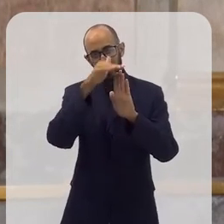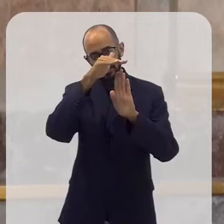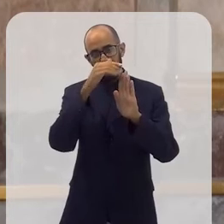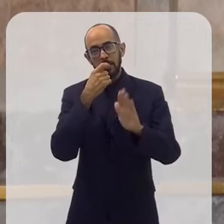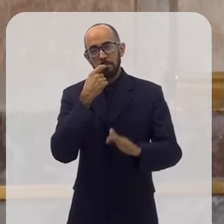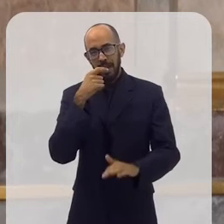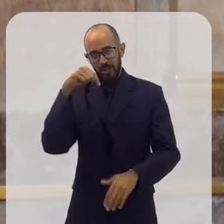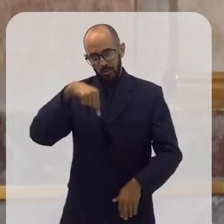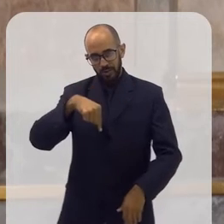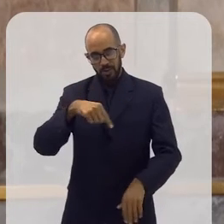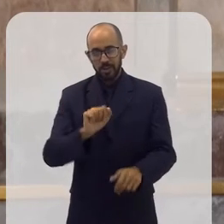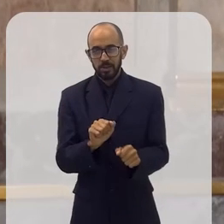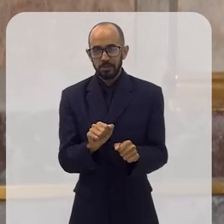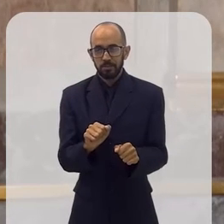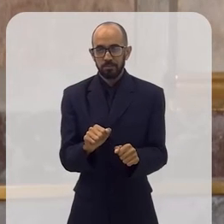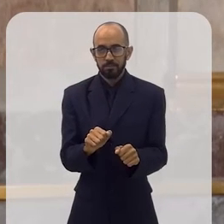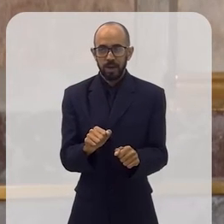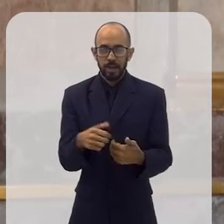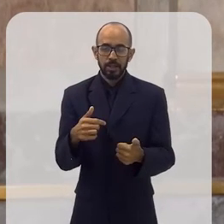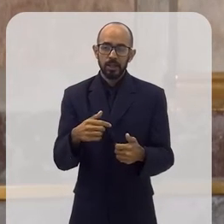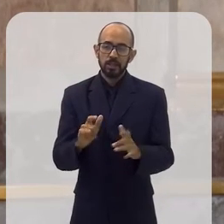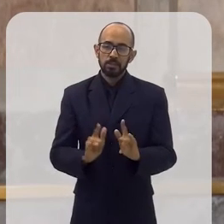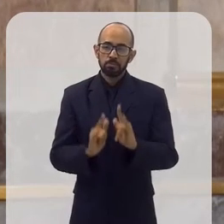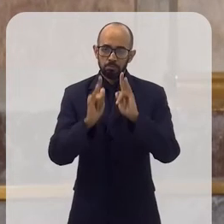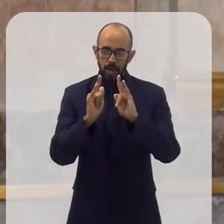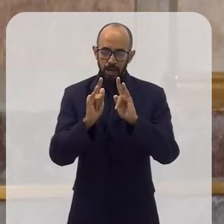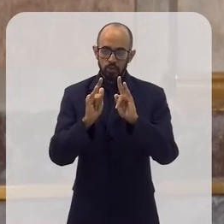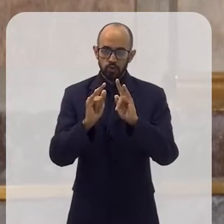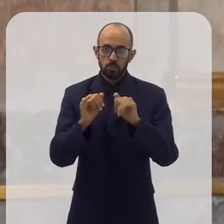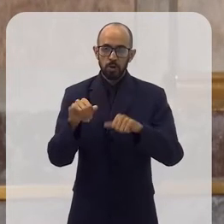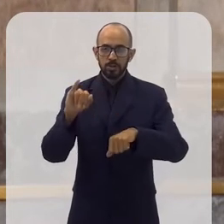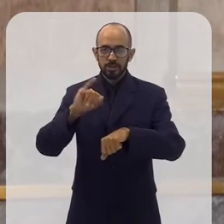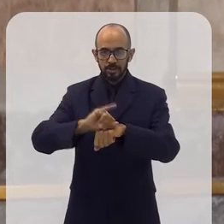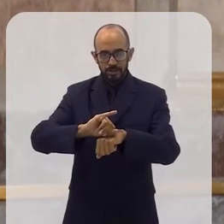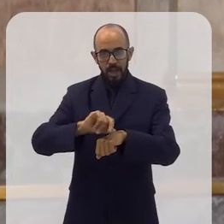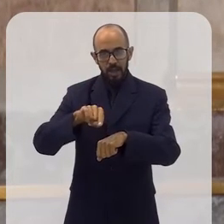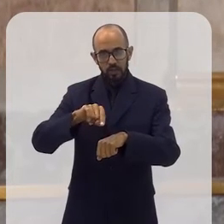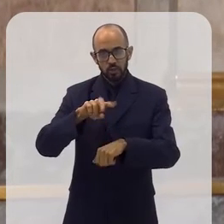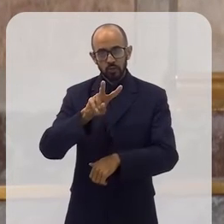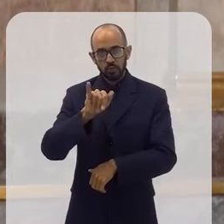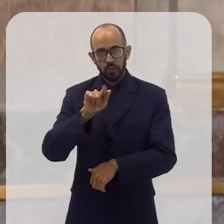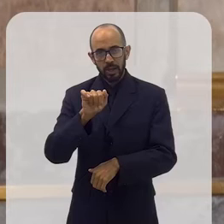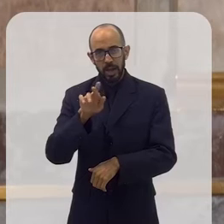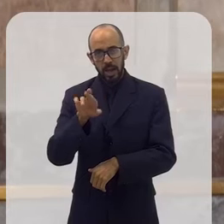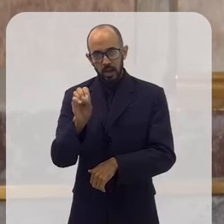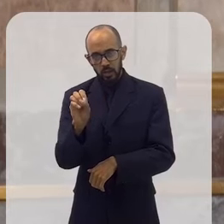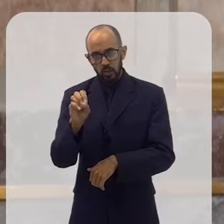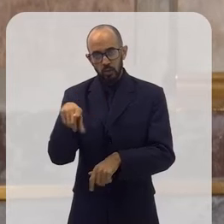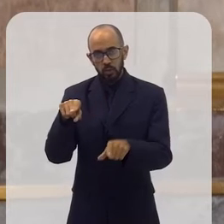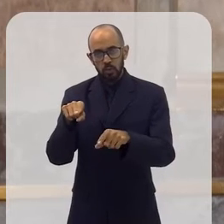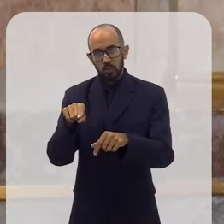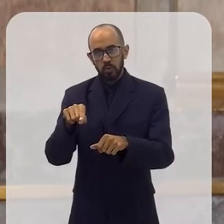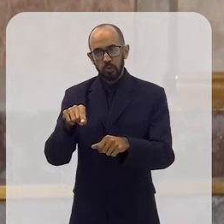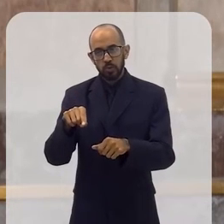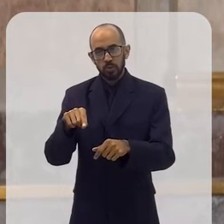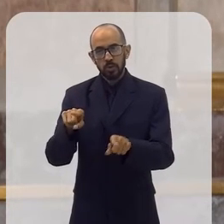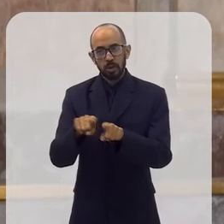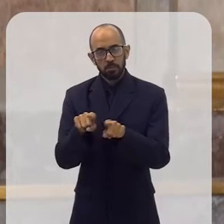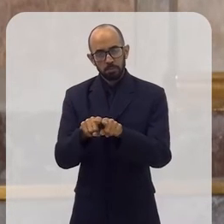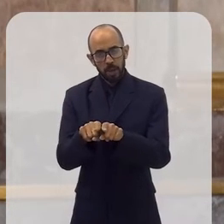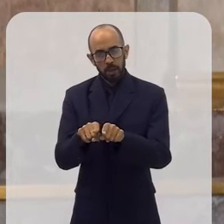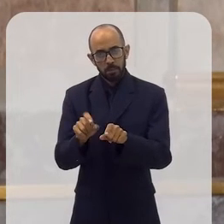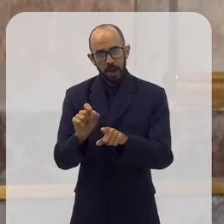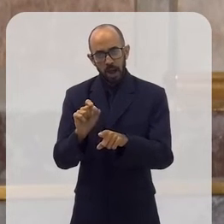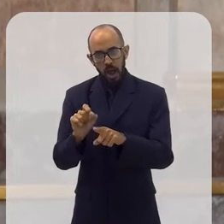da catedral, para que esse prédio serve de sede do vigário patriarcal e